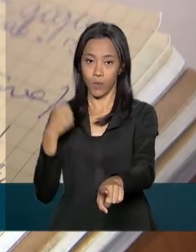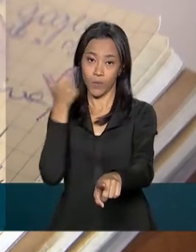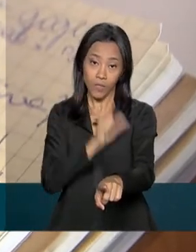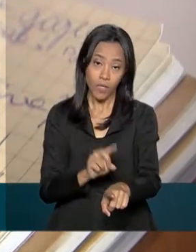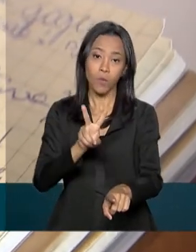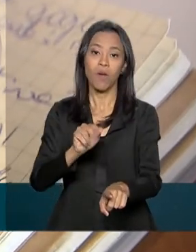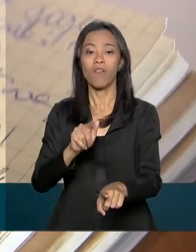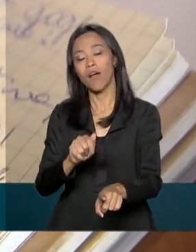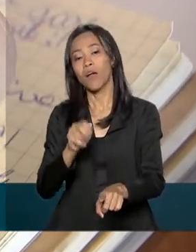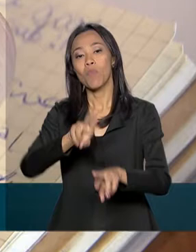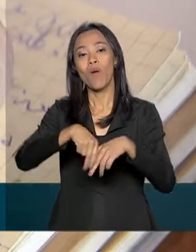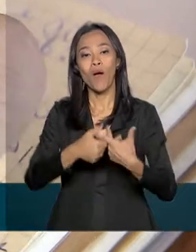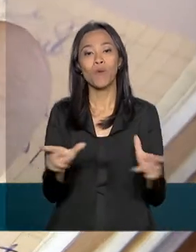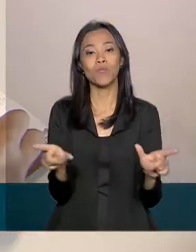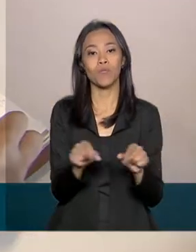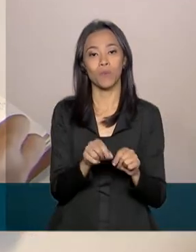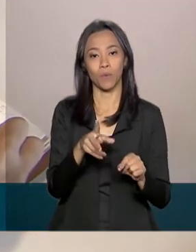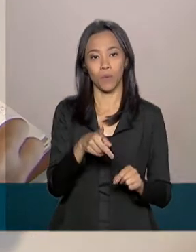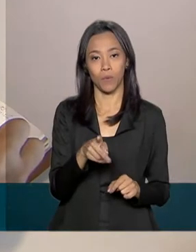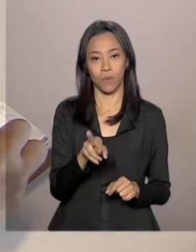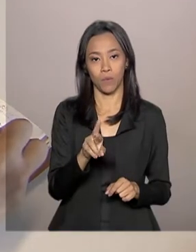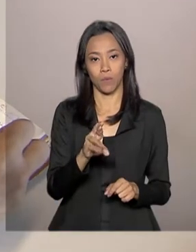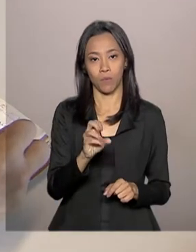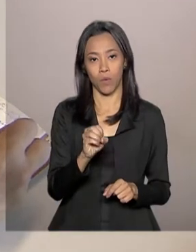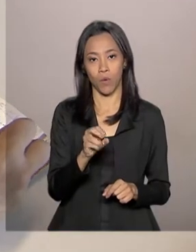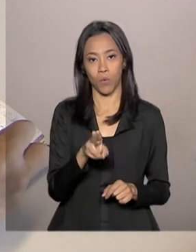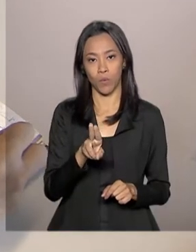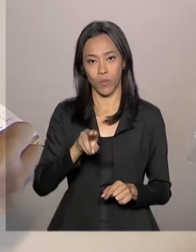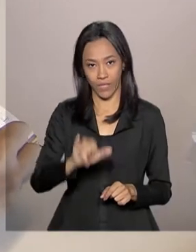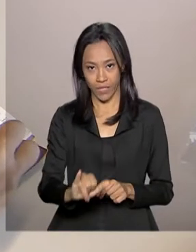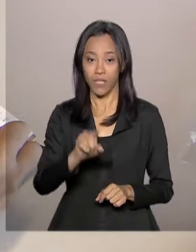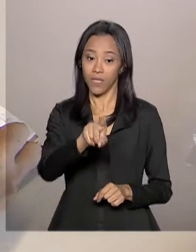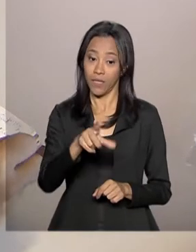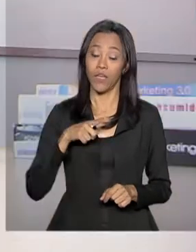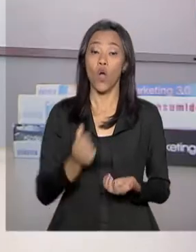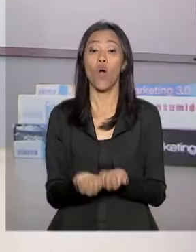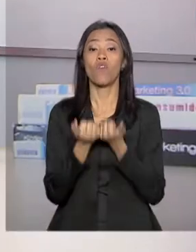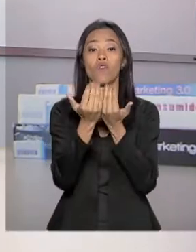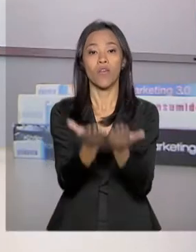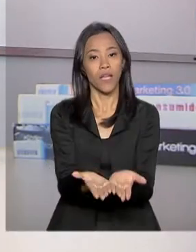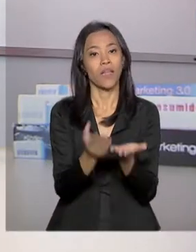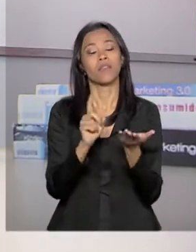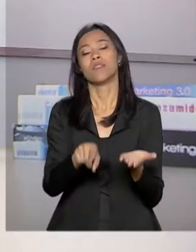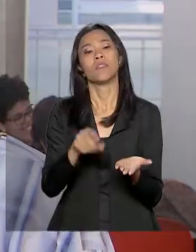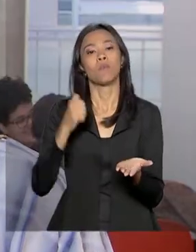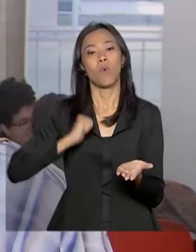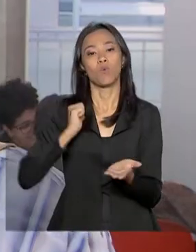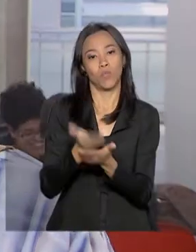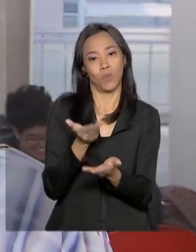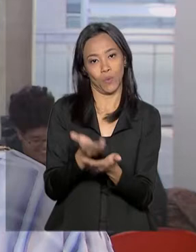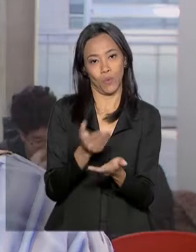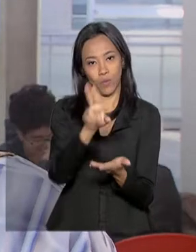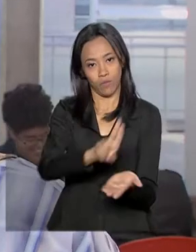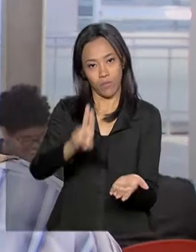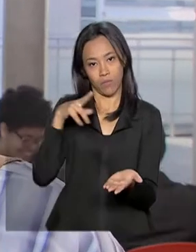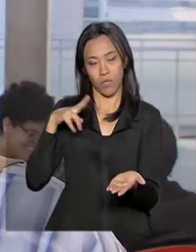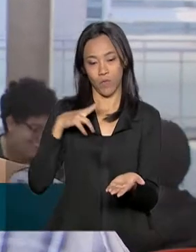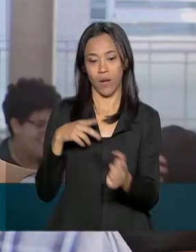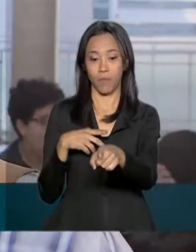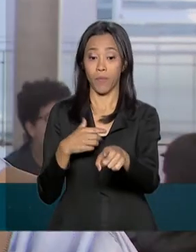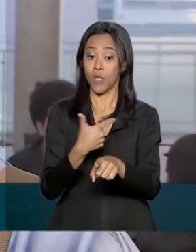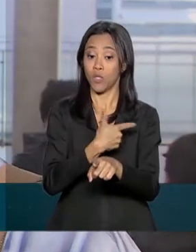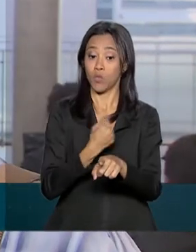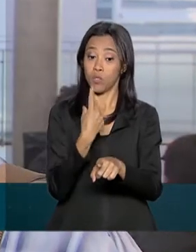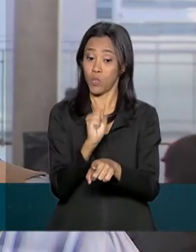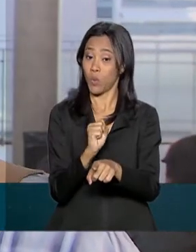Universidade para Todos, que oferece bolsas de estudo em instituições particulares de ensino superior. No início de 2018, eu